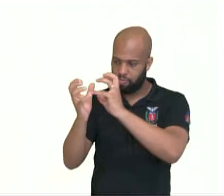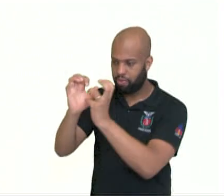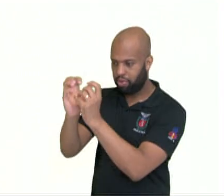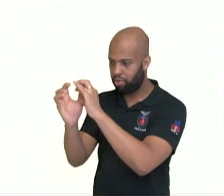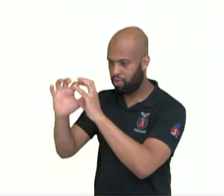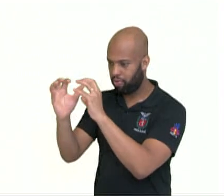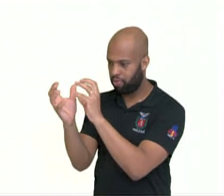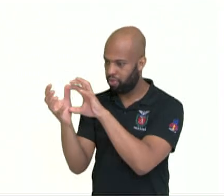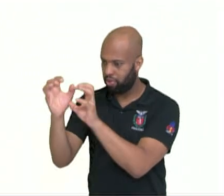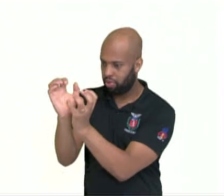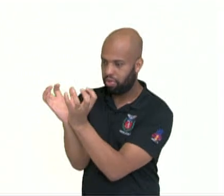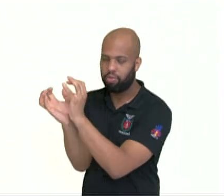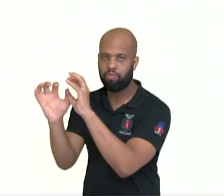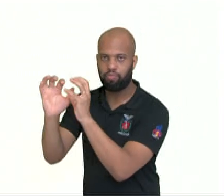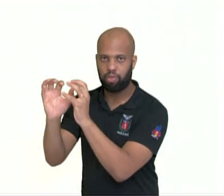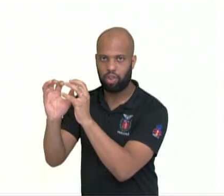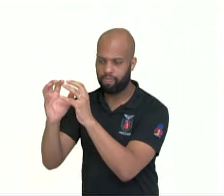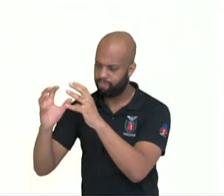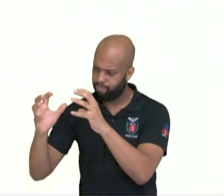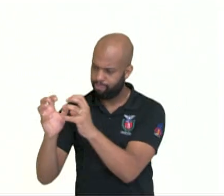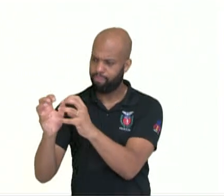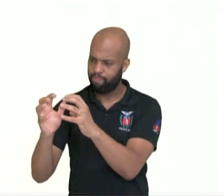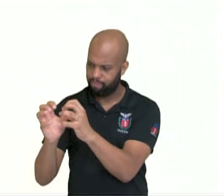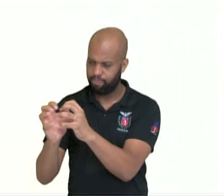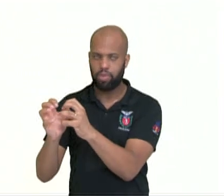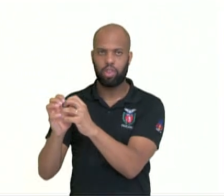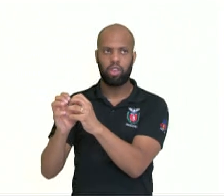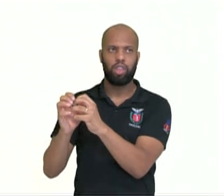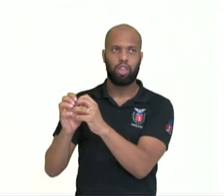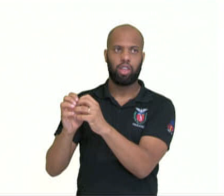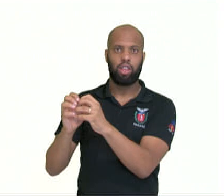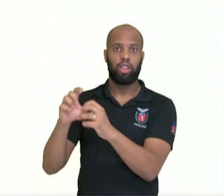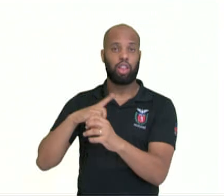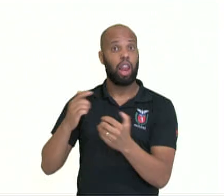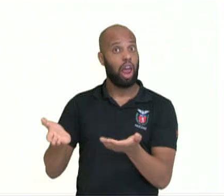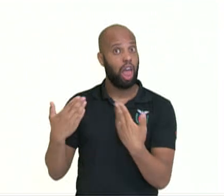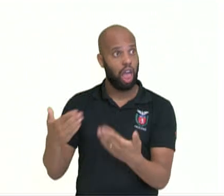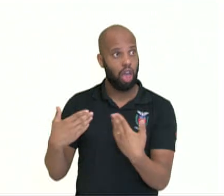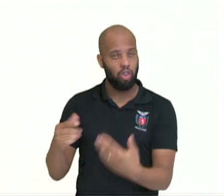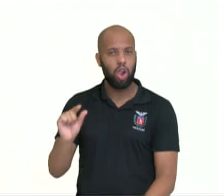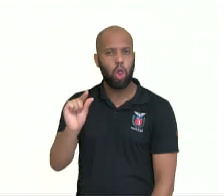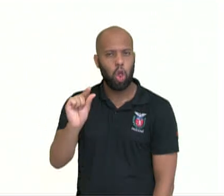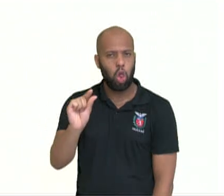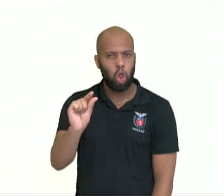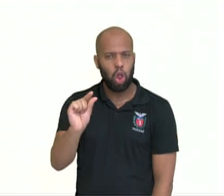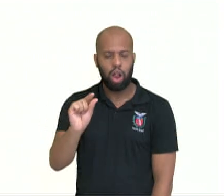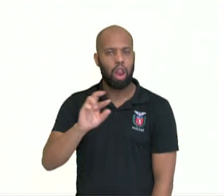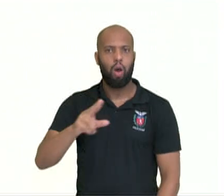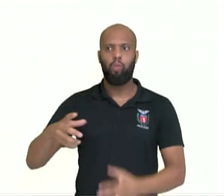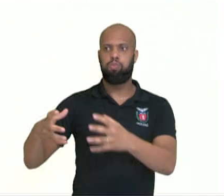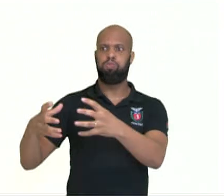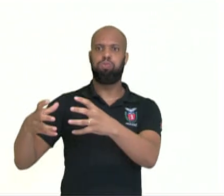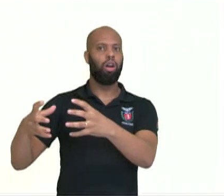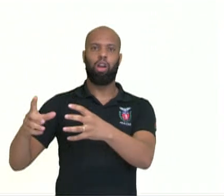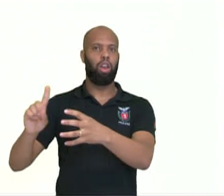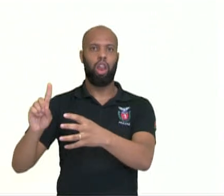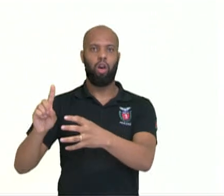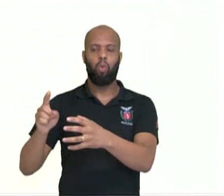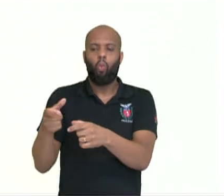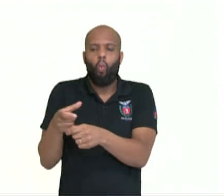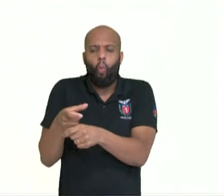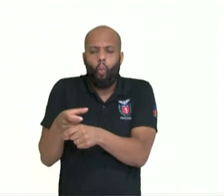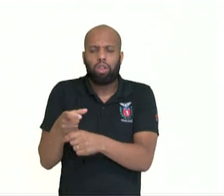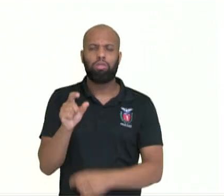esferinha. Fazer tem que ser bem leve, tá, gente? Por favor, bem leve essa esfera. Olha a minha